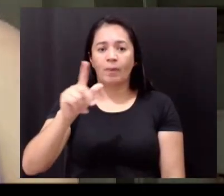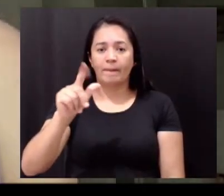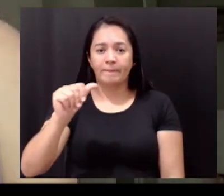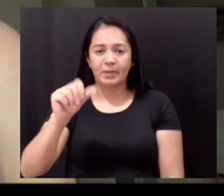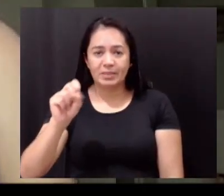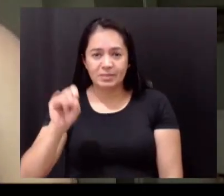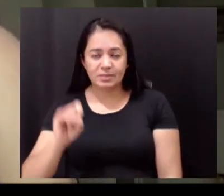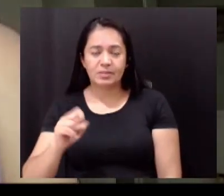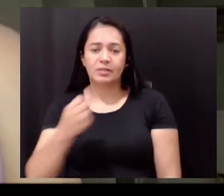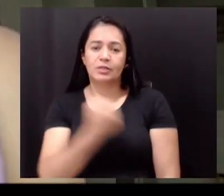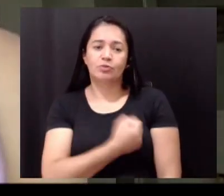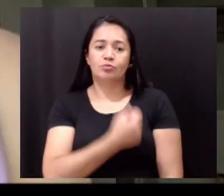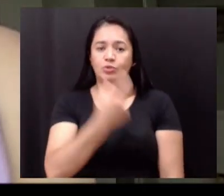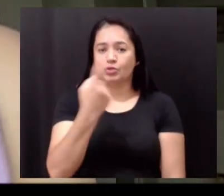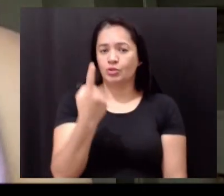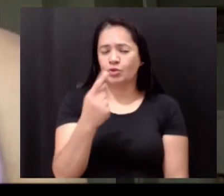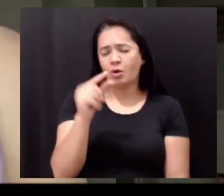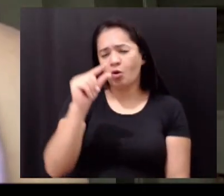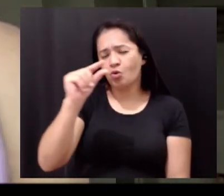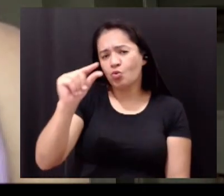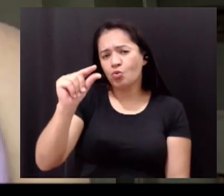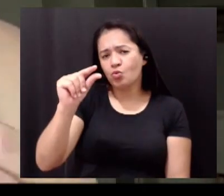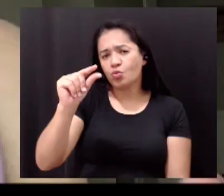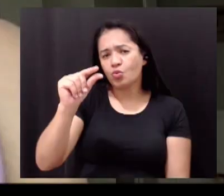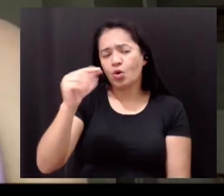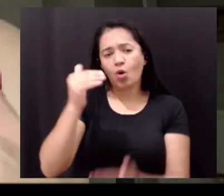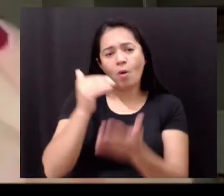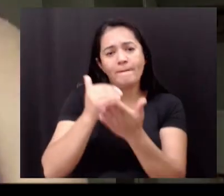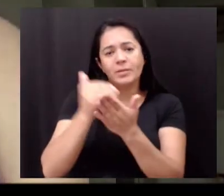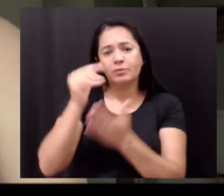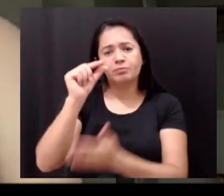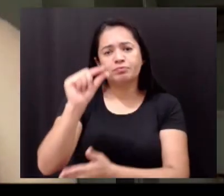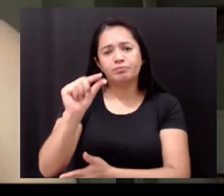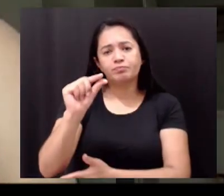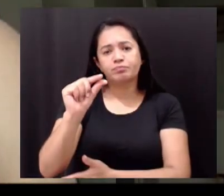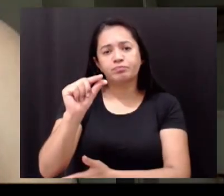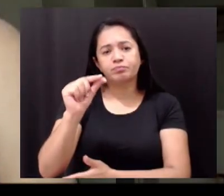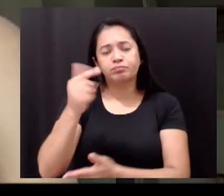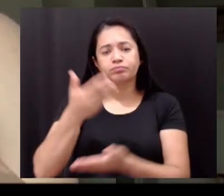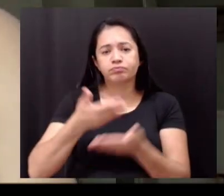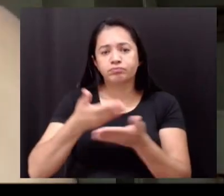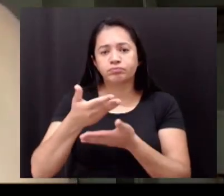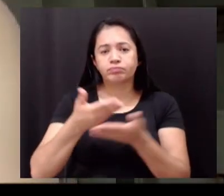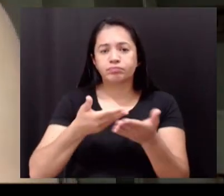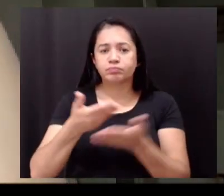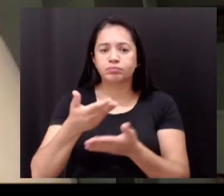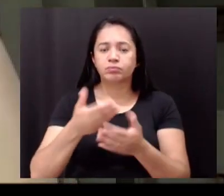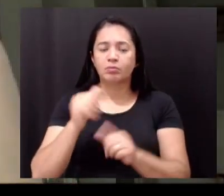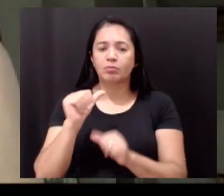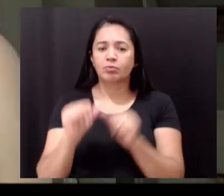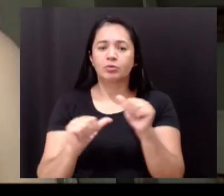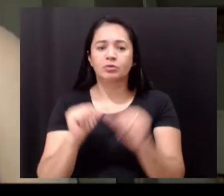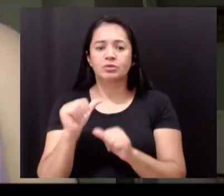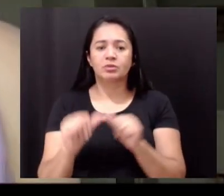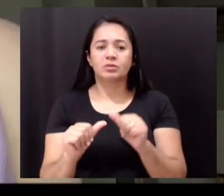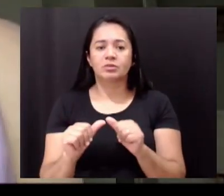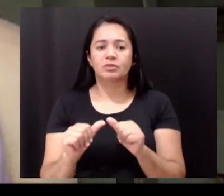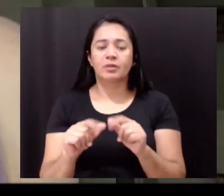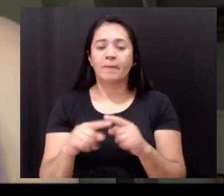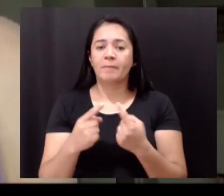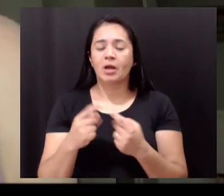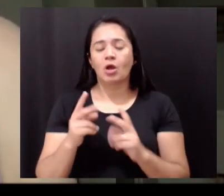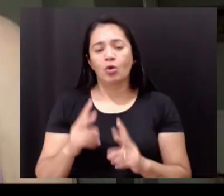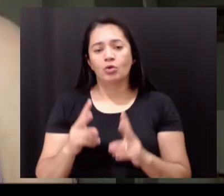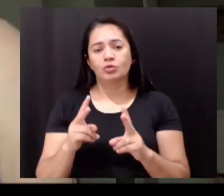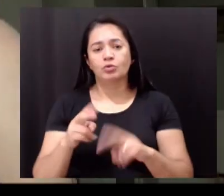a pequena camada inicial que tem o envolvimento, ou que tem alguma alteração, e que isso é decorrente do HPV.